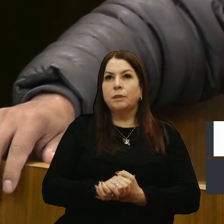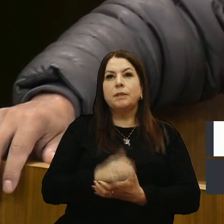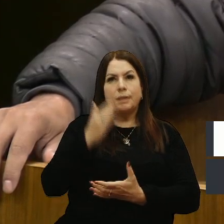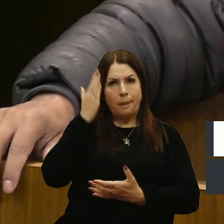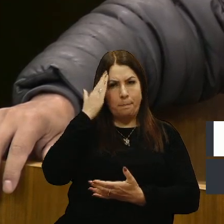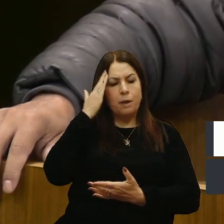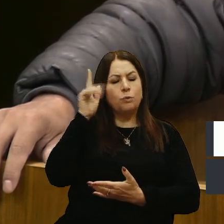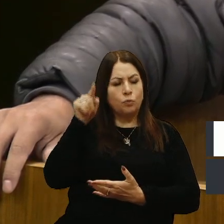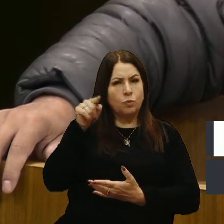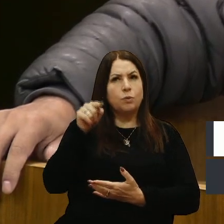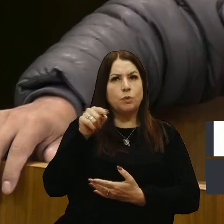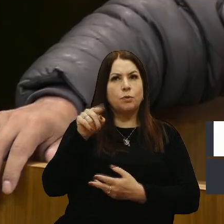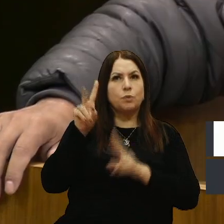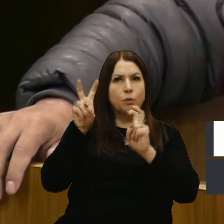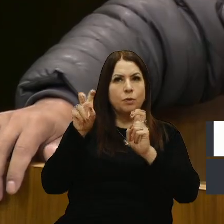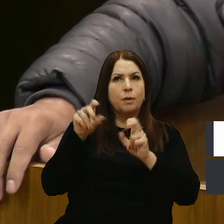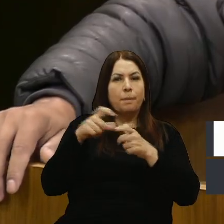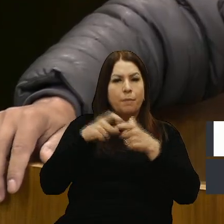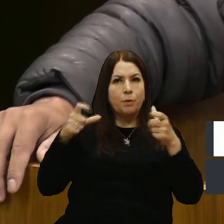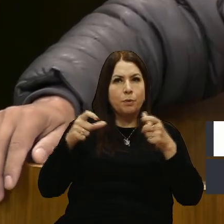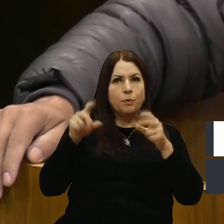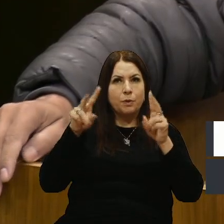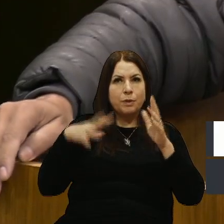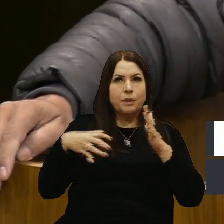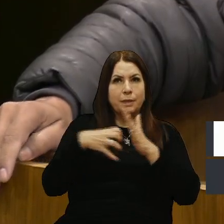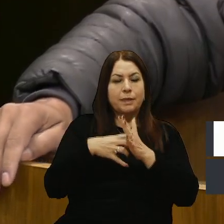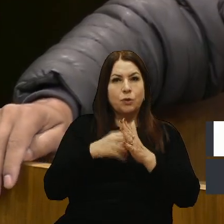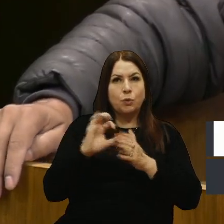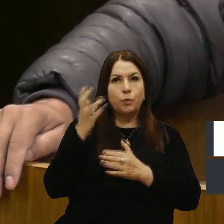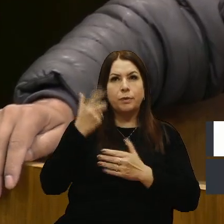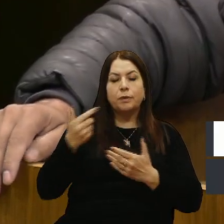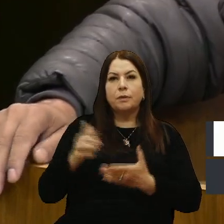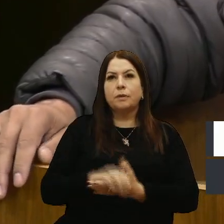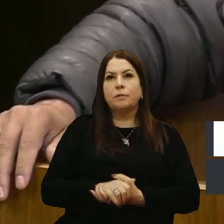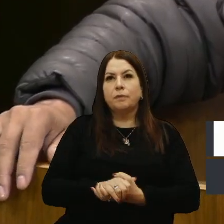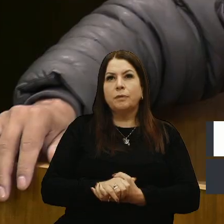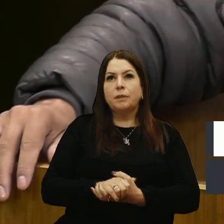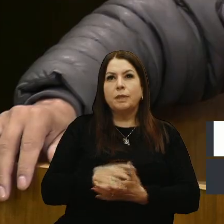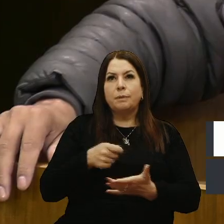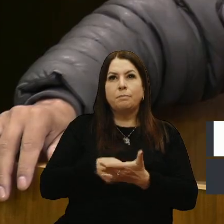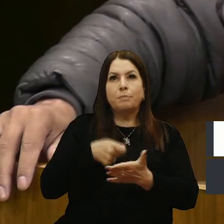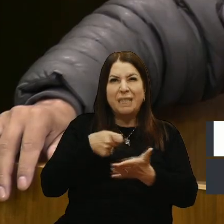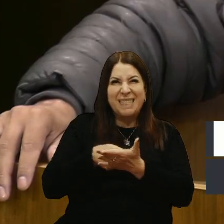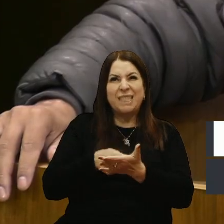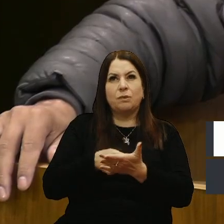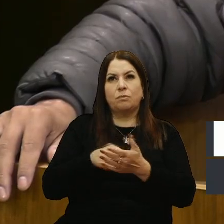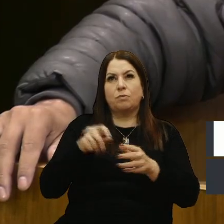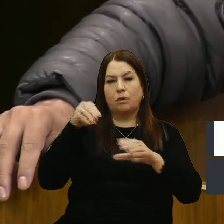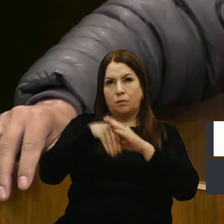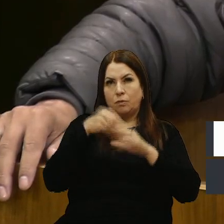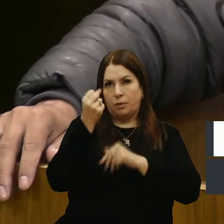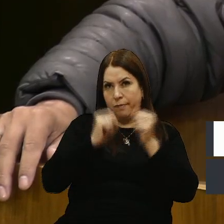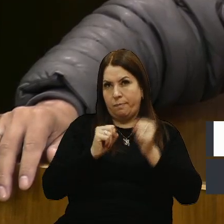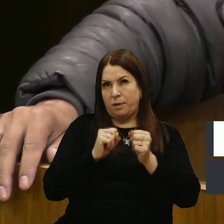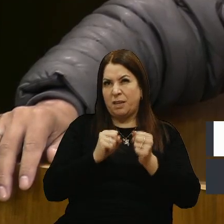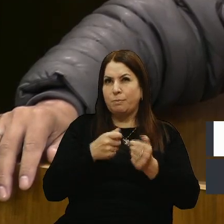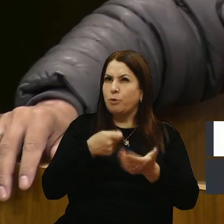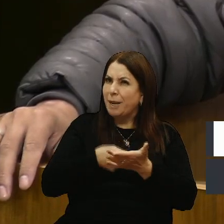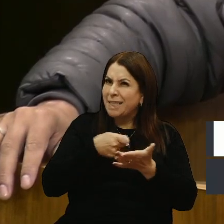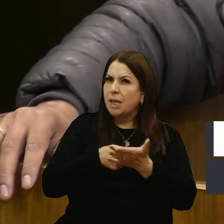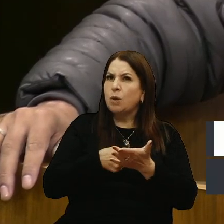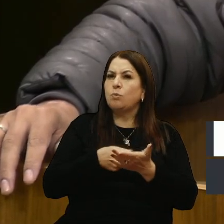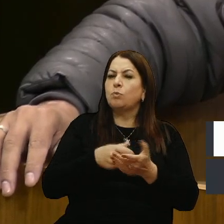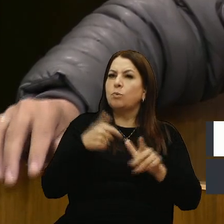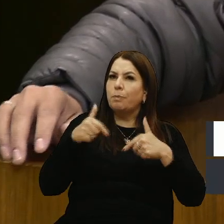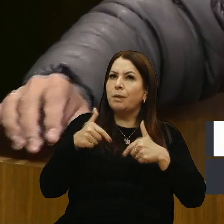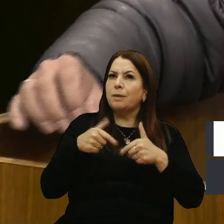digo para vocês que a maioria desses acidentes acontecem por pressão dentro das fábricas. Muita pressão quando o